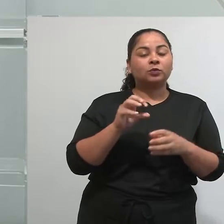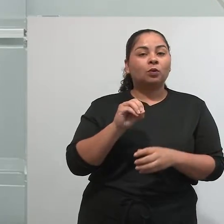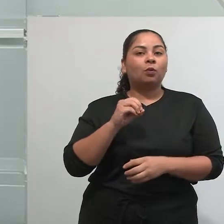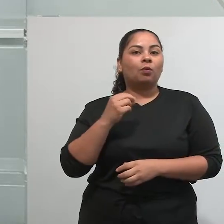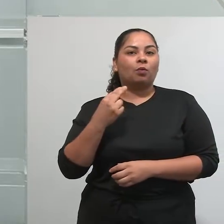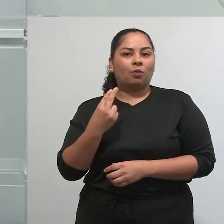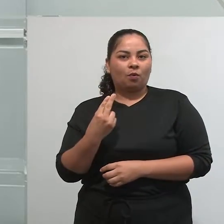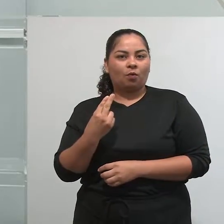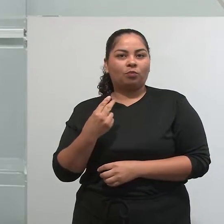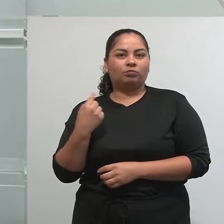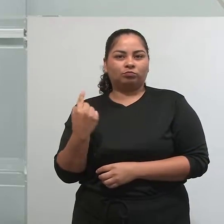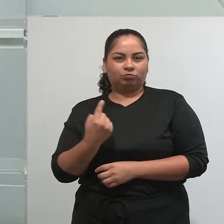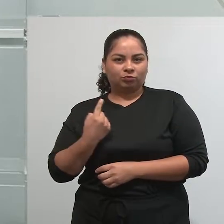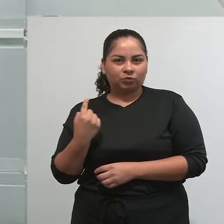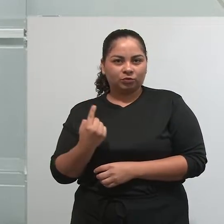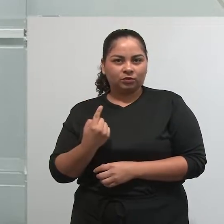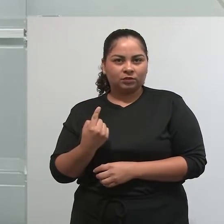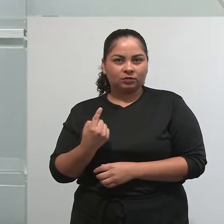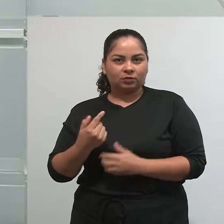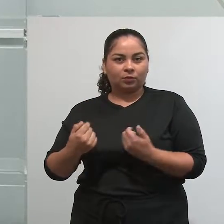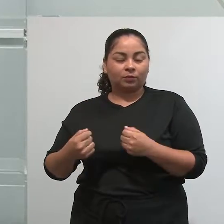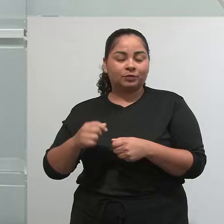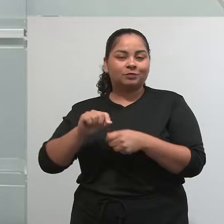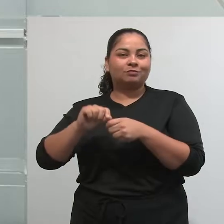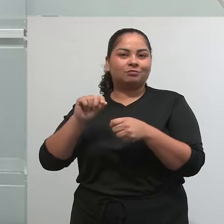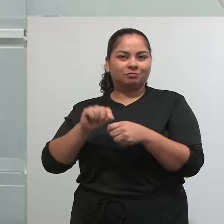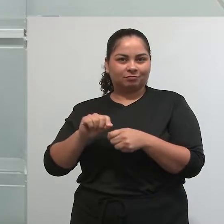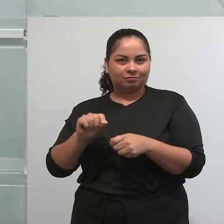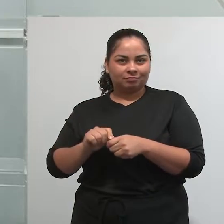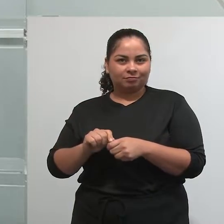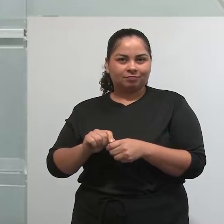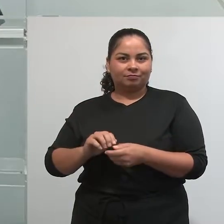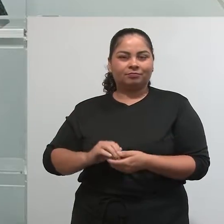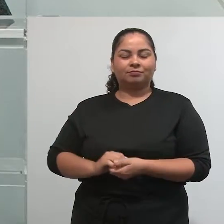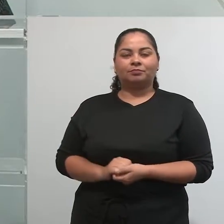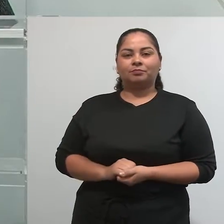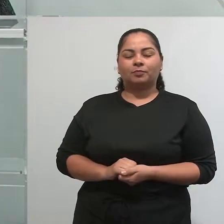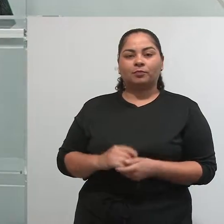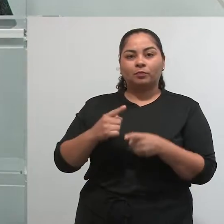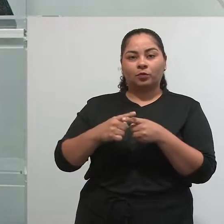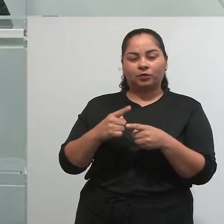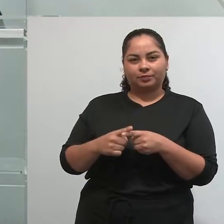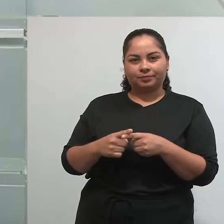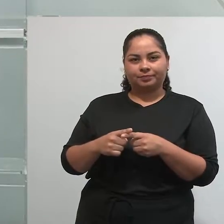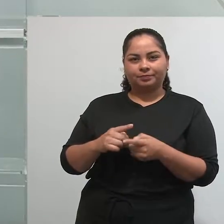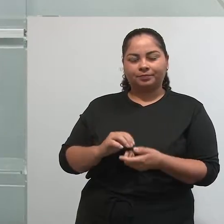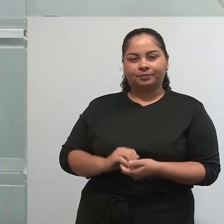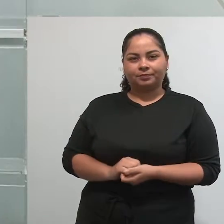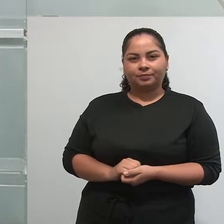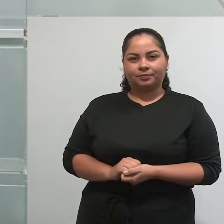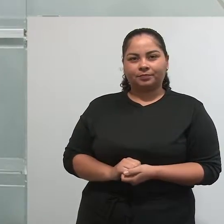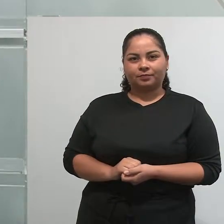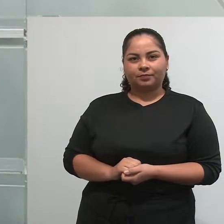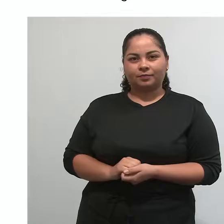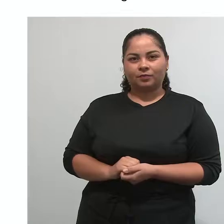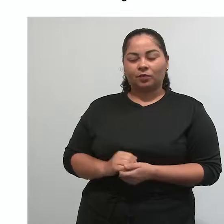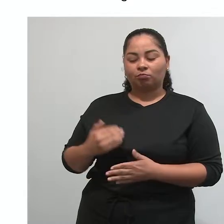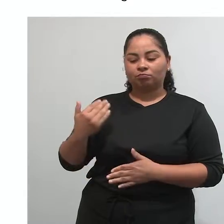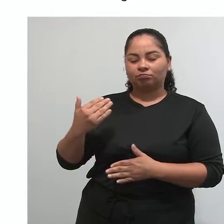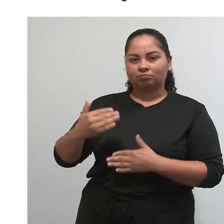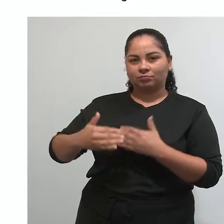você vai fazer individualmente mesmo, se for a sua opção de desenvolvimento do trabalho. Por quê? O passo